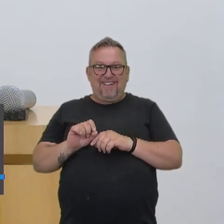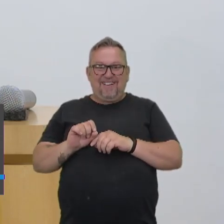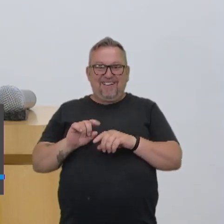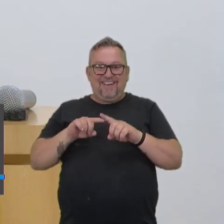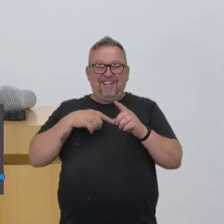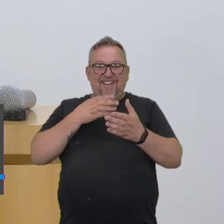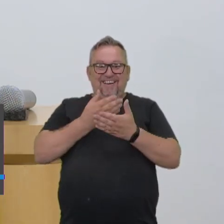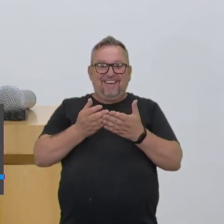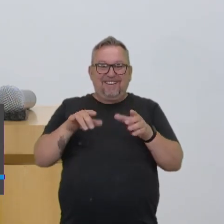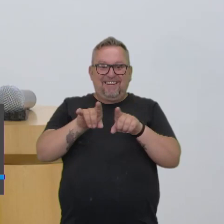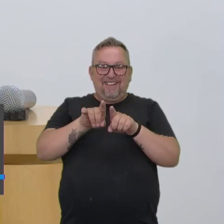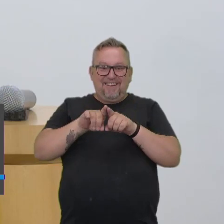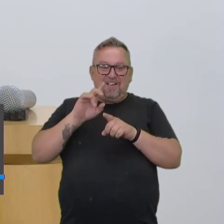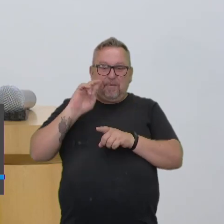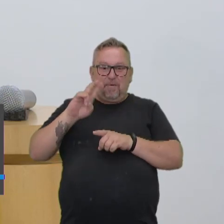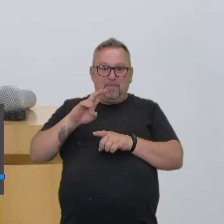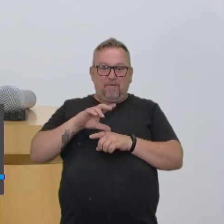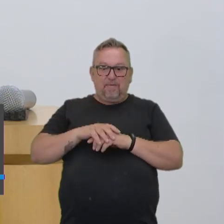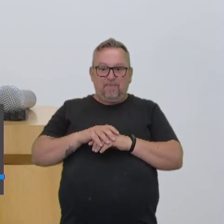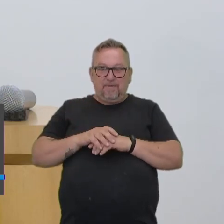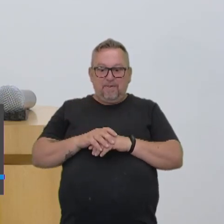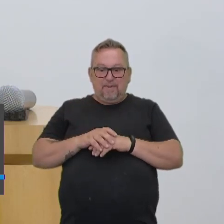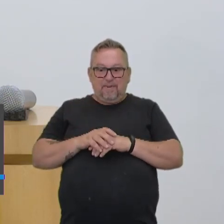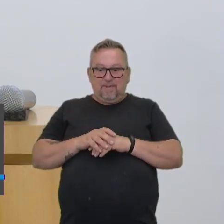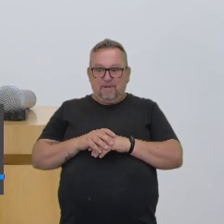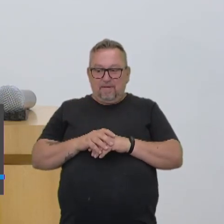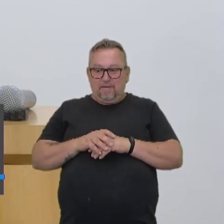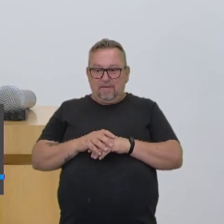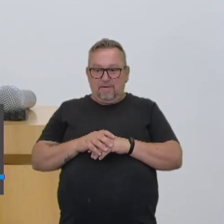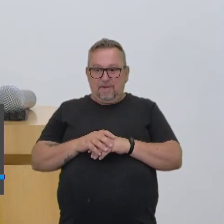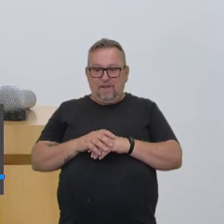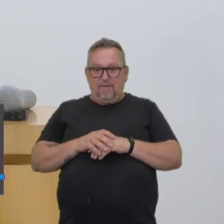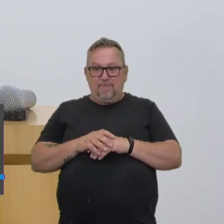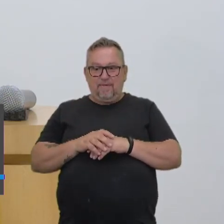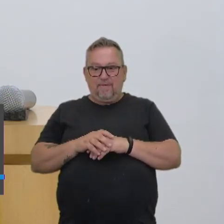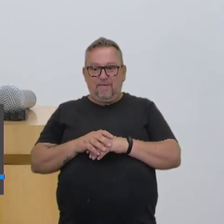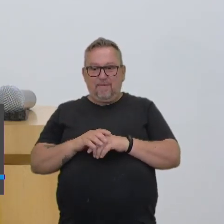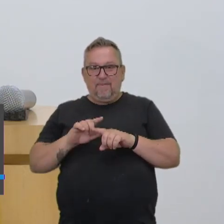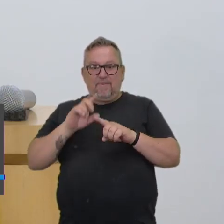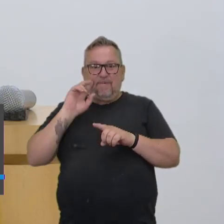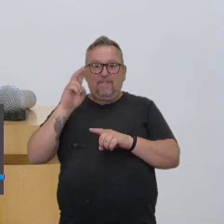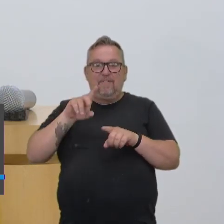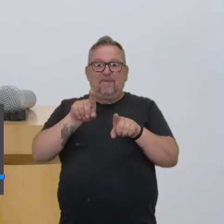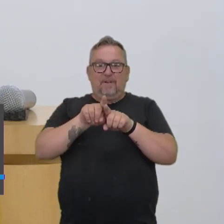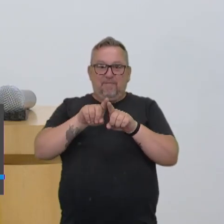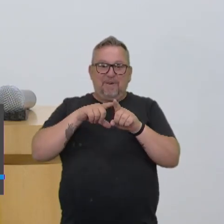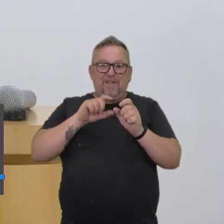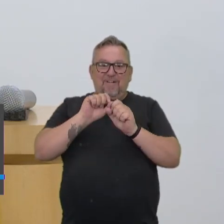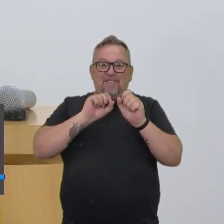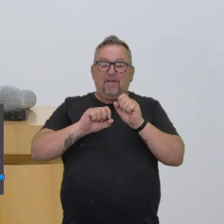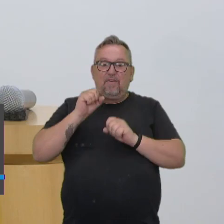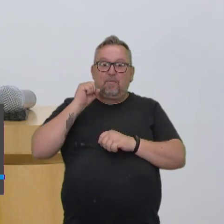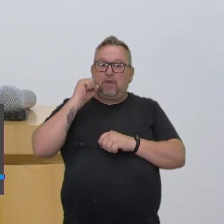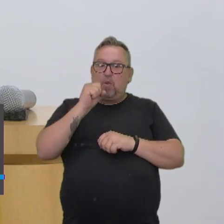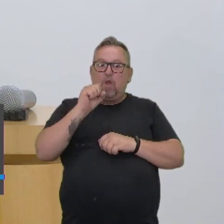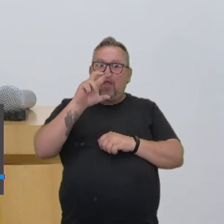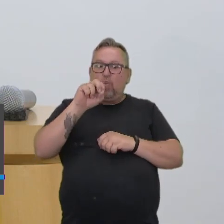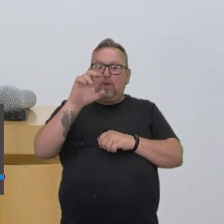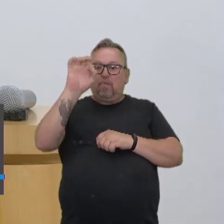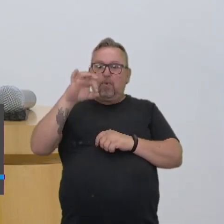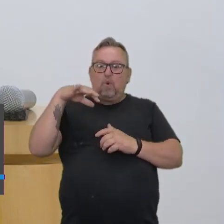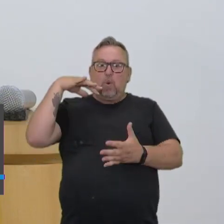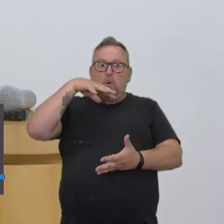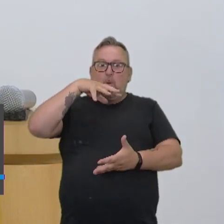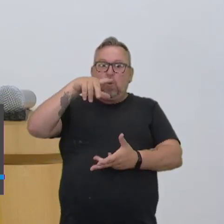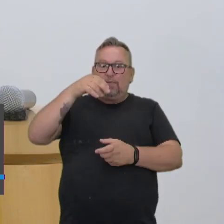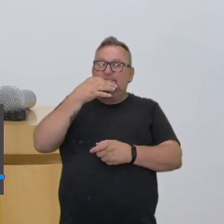matando quase metade. Tá, eu tô exagerando em valores porque eu não lembro a quantidade. Mas vamos colocar assim, a gente quase matou metade da humanidade.